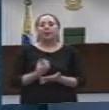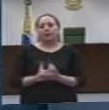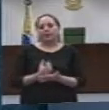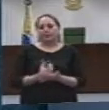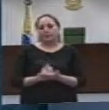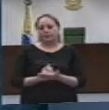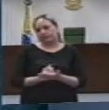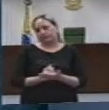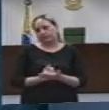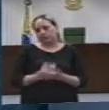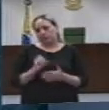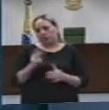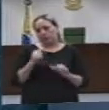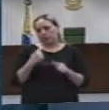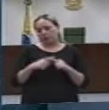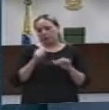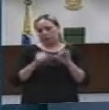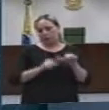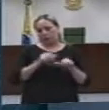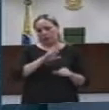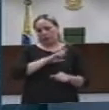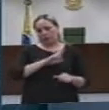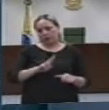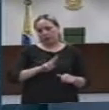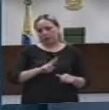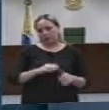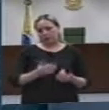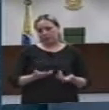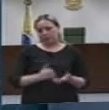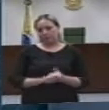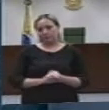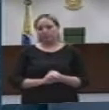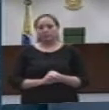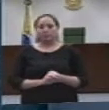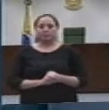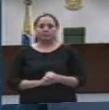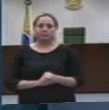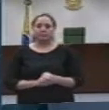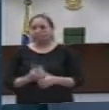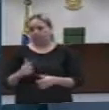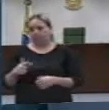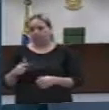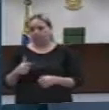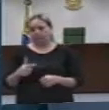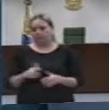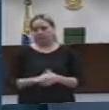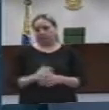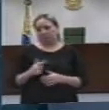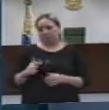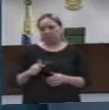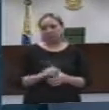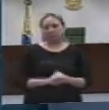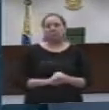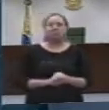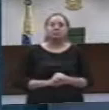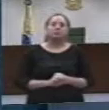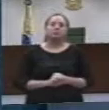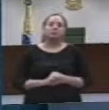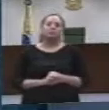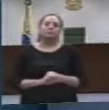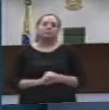a mudança eu de construção religiosa o nome conste nome consta isso bem